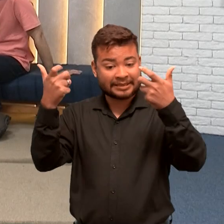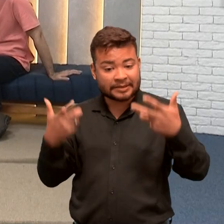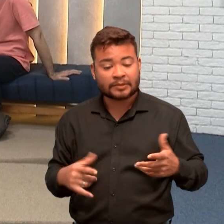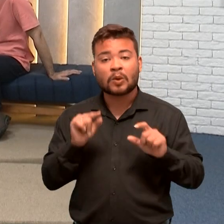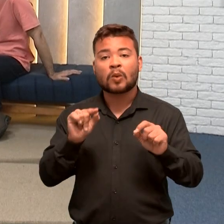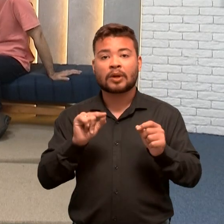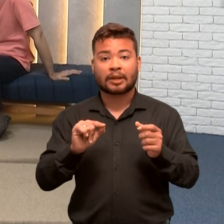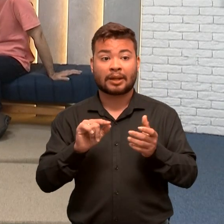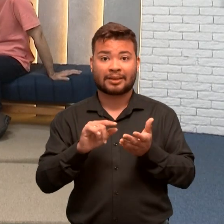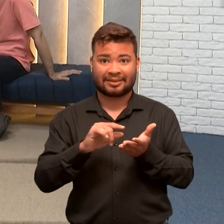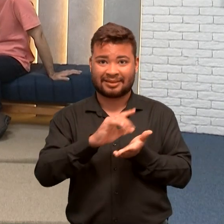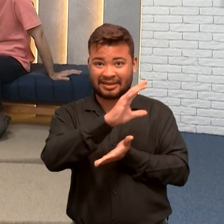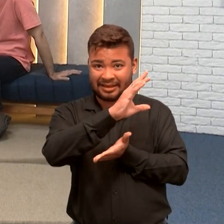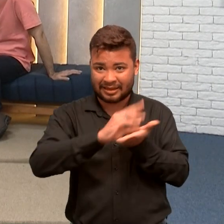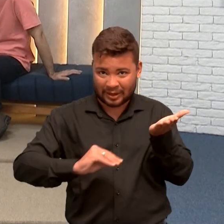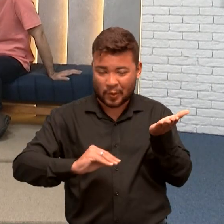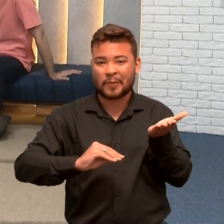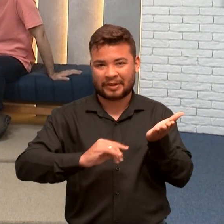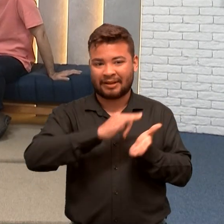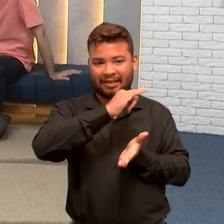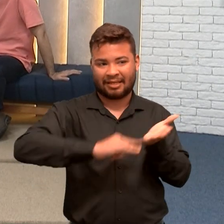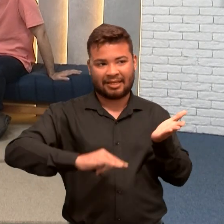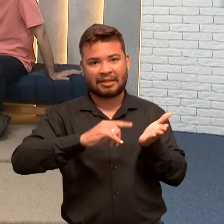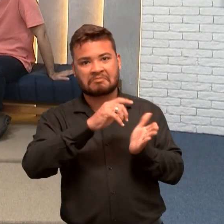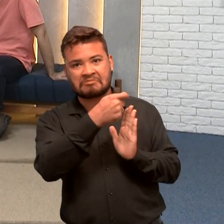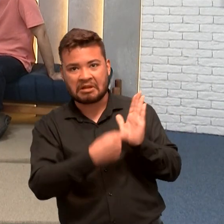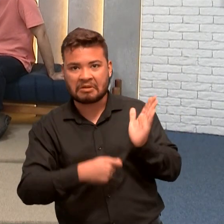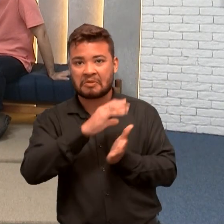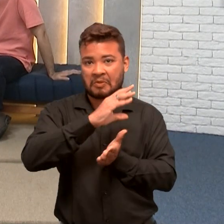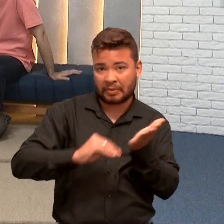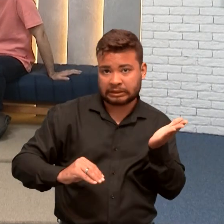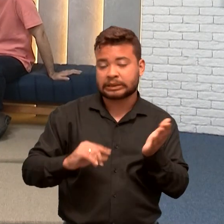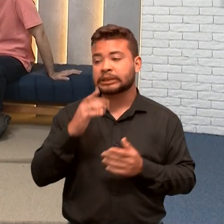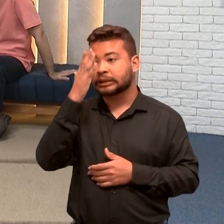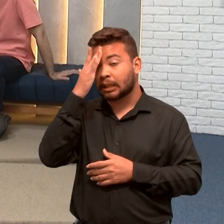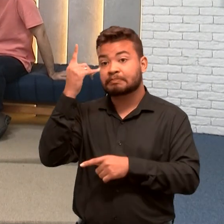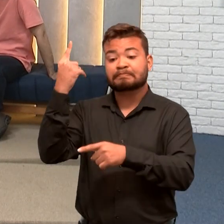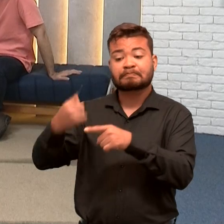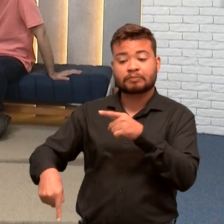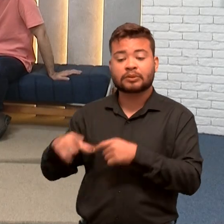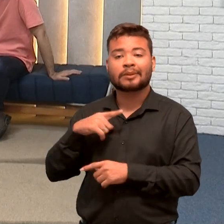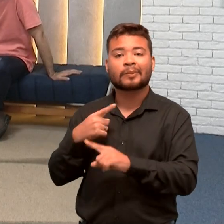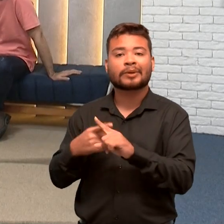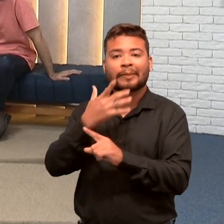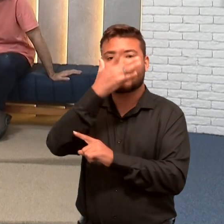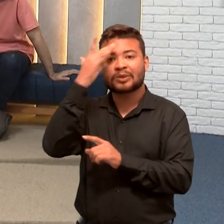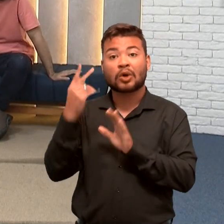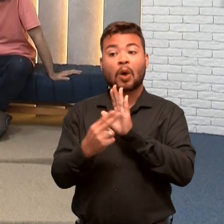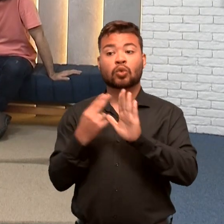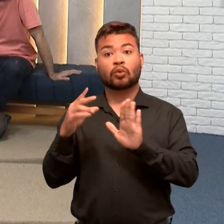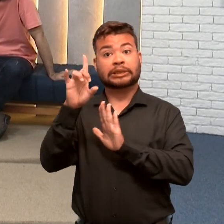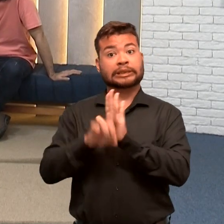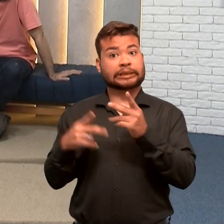professora? Uma das coisas que a gente sempre bate na tecla, que há uma proibição, claro, é questão de direito autoral, né?